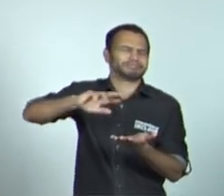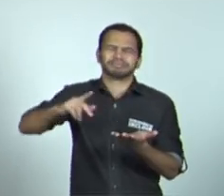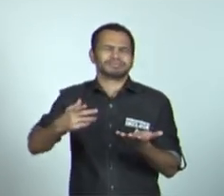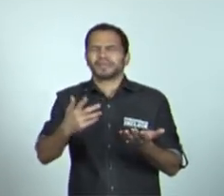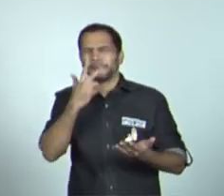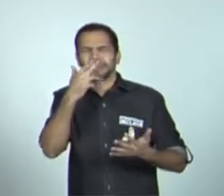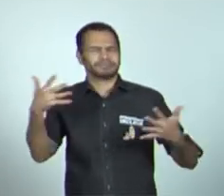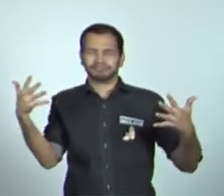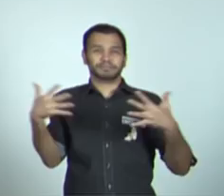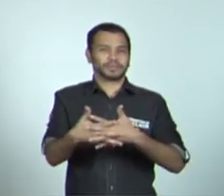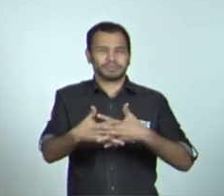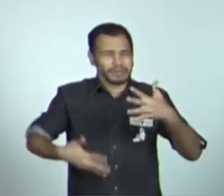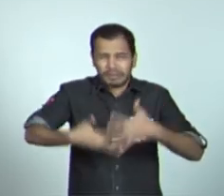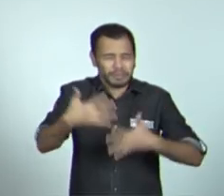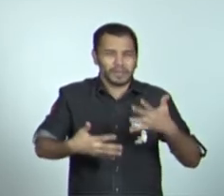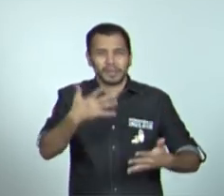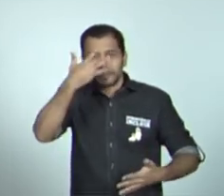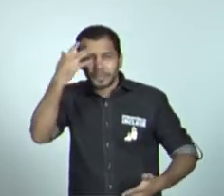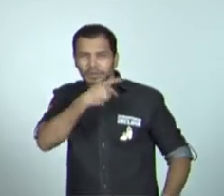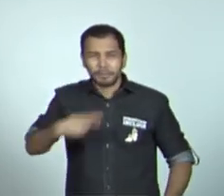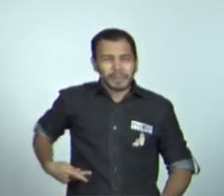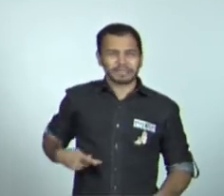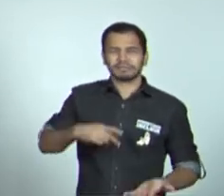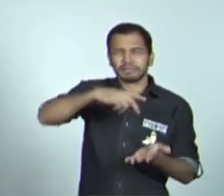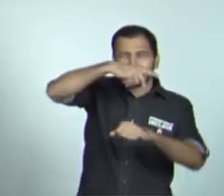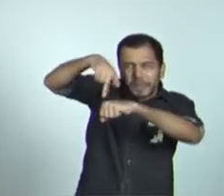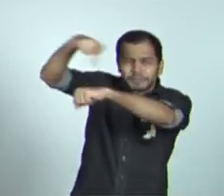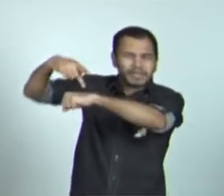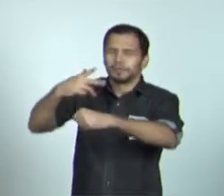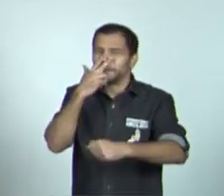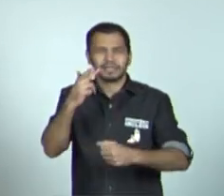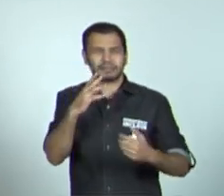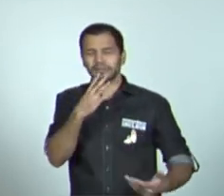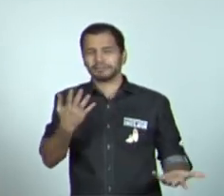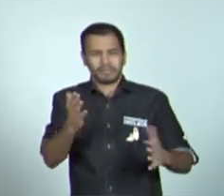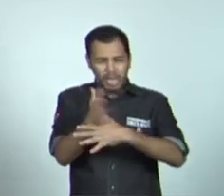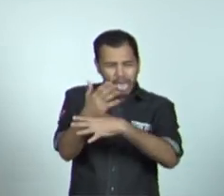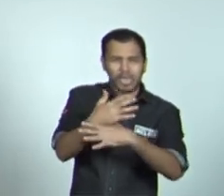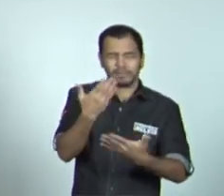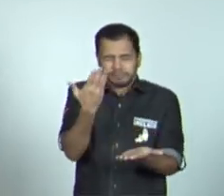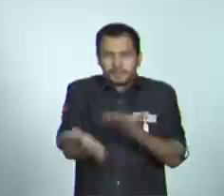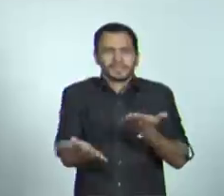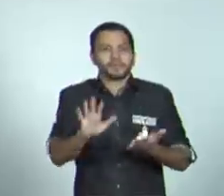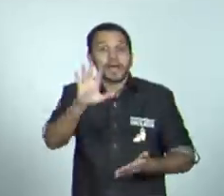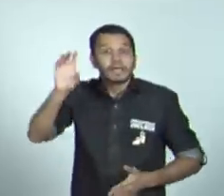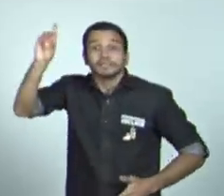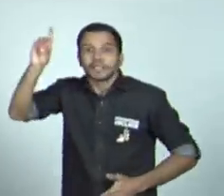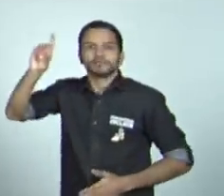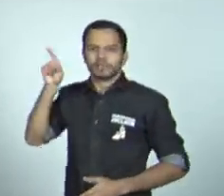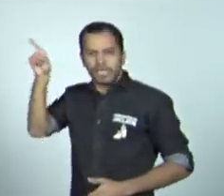perdido a economia tá perdida os presidentes estão perdidos ou não tá perdido mais deus continua com a palavra e aí